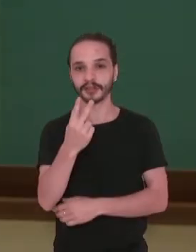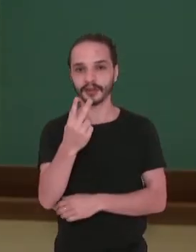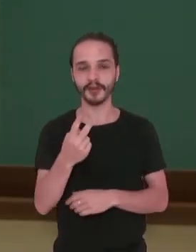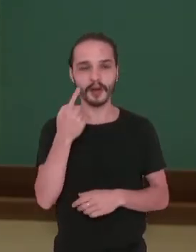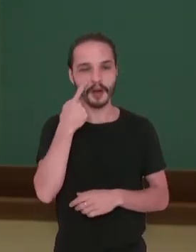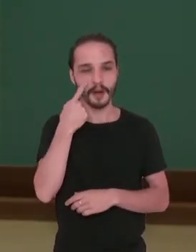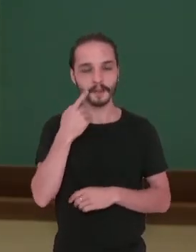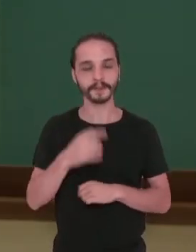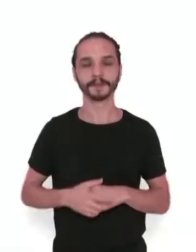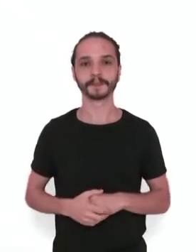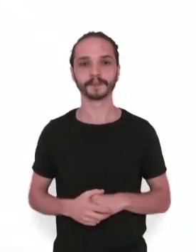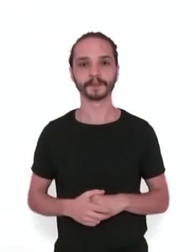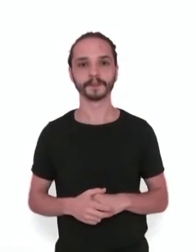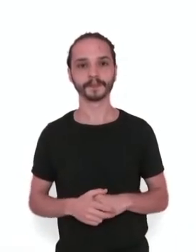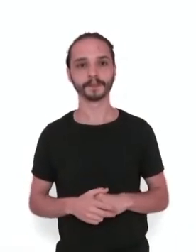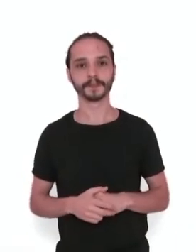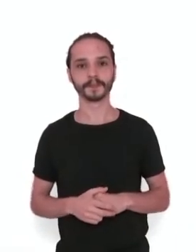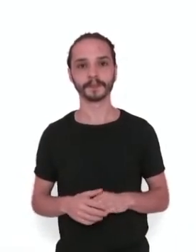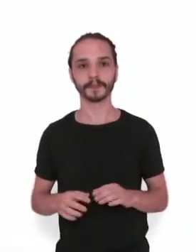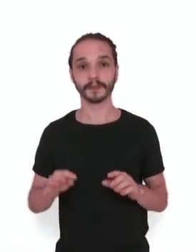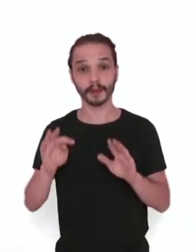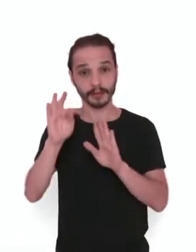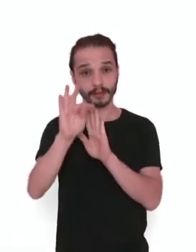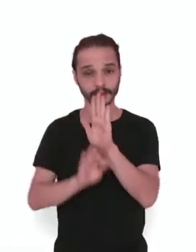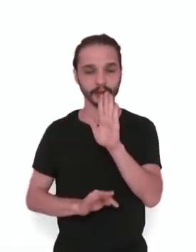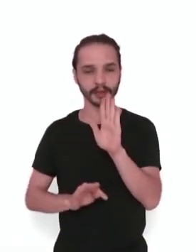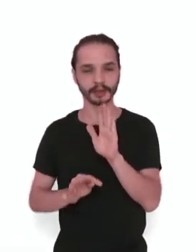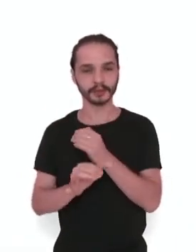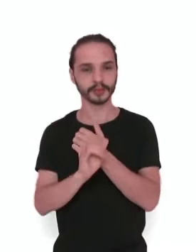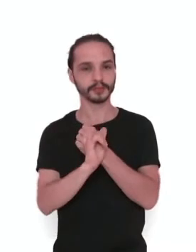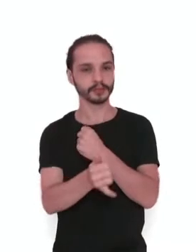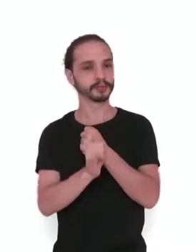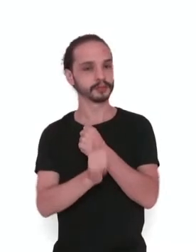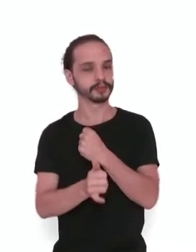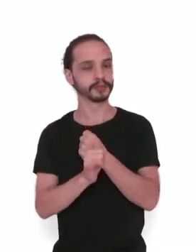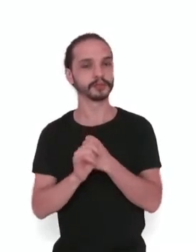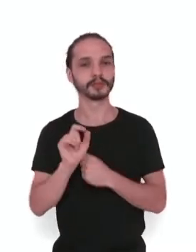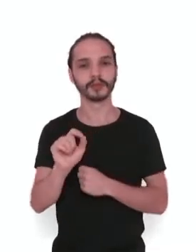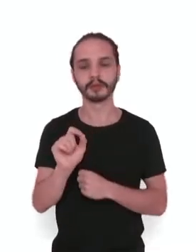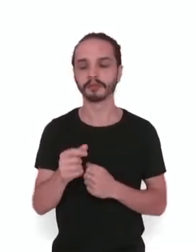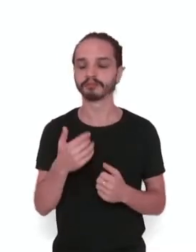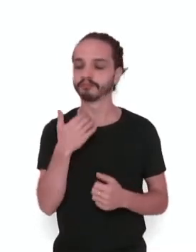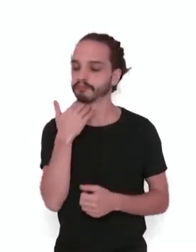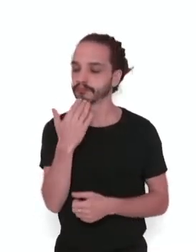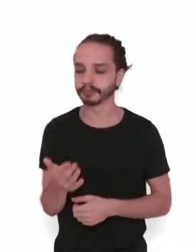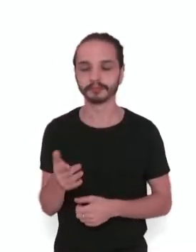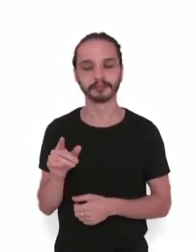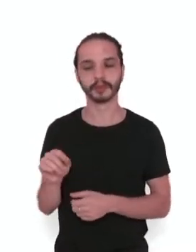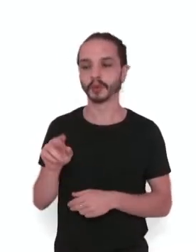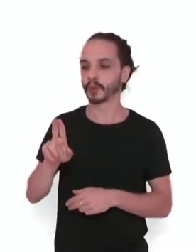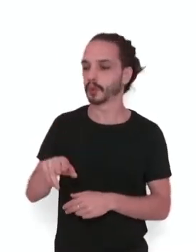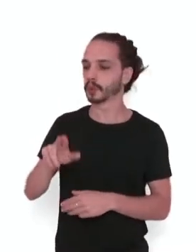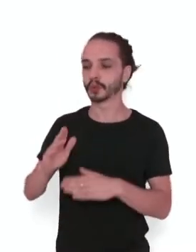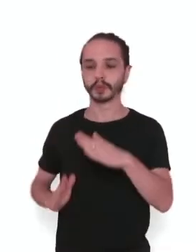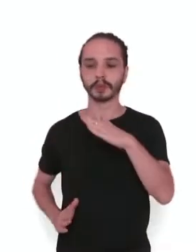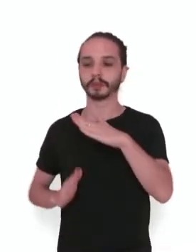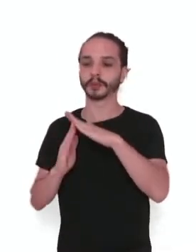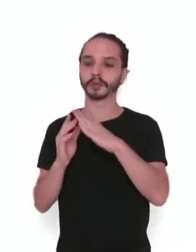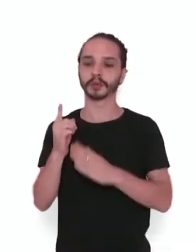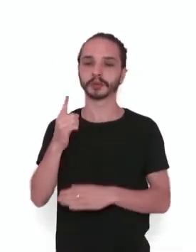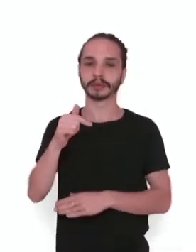Olha só, no trecho da crônica, não importa o que aconteça, você nunca vai passar de 1,70